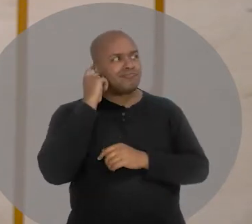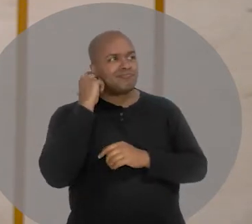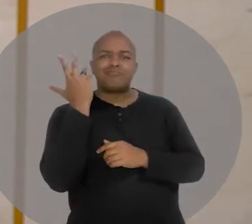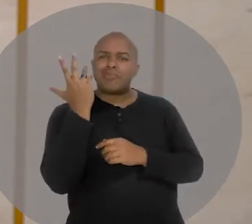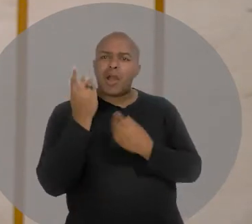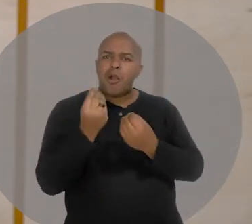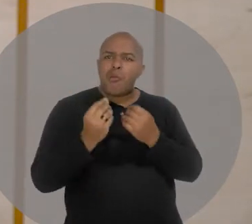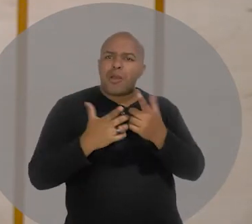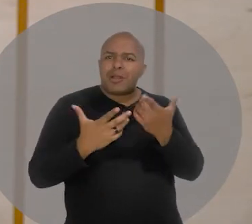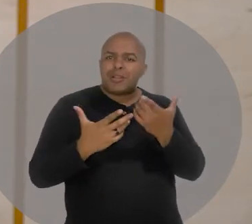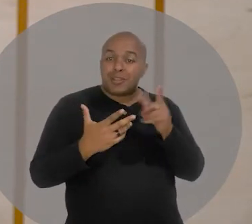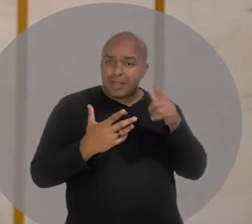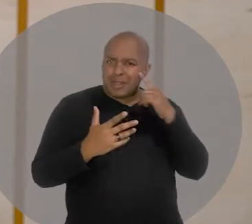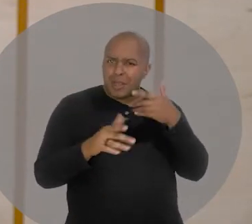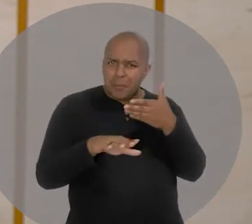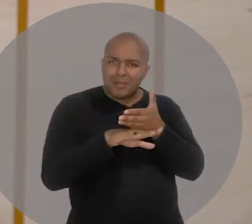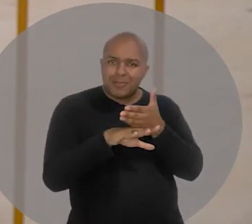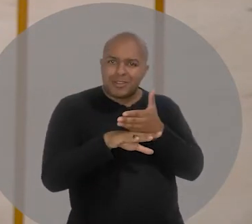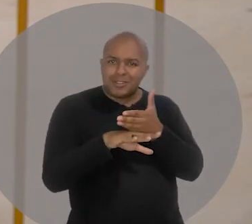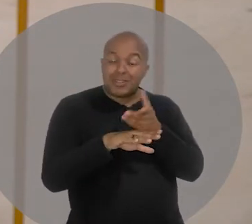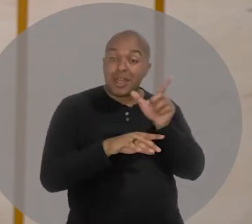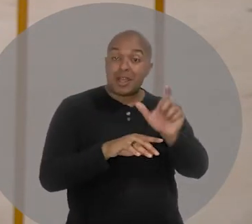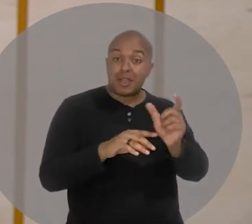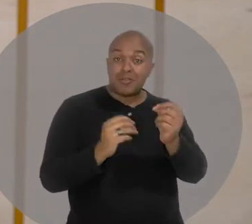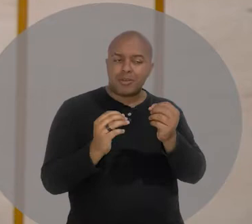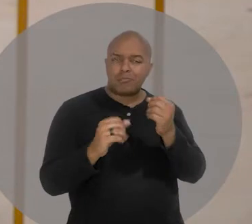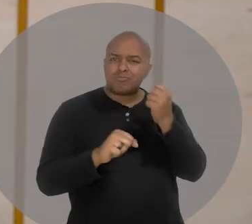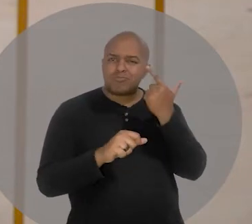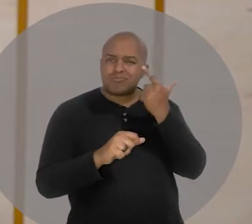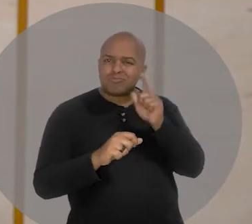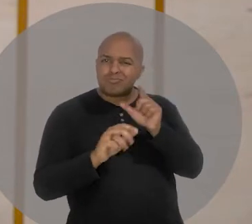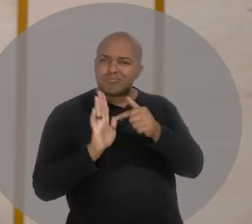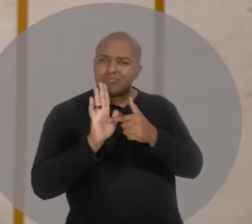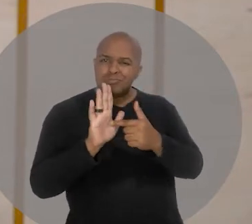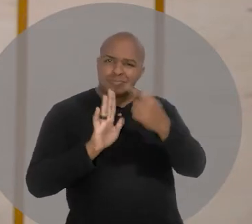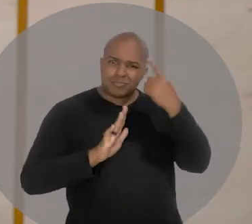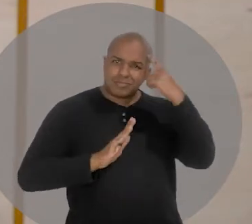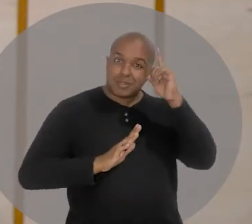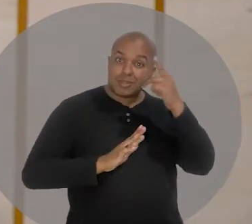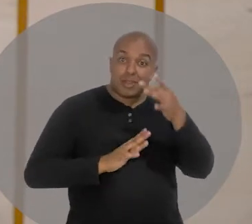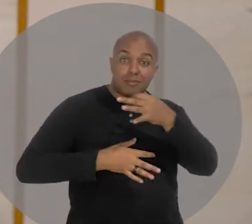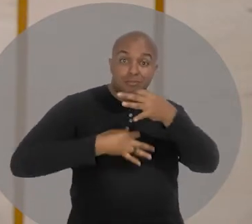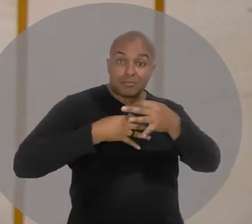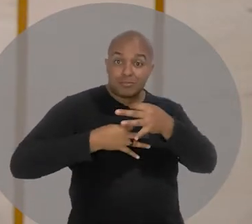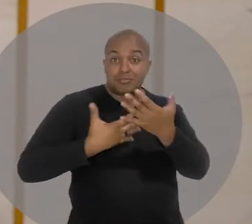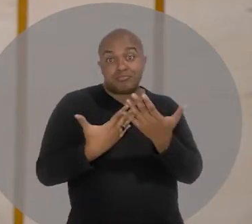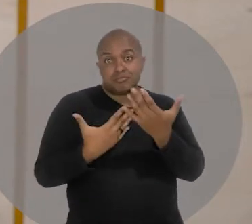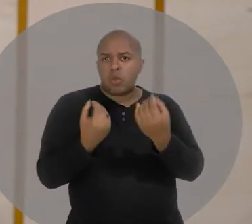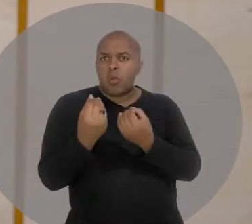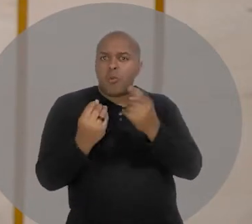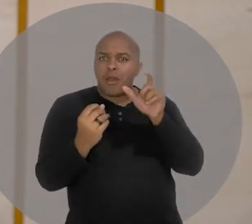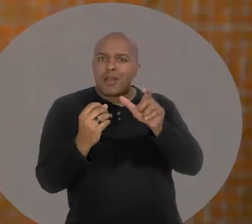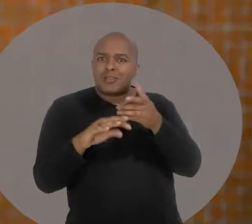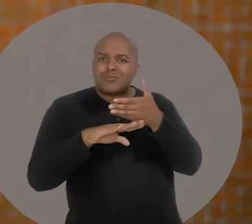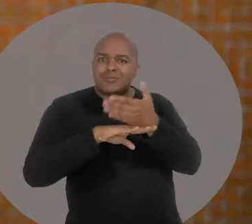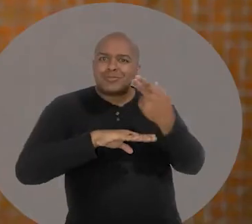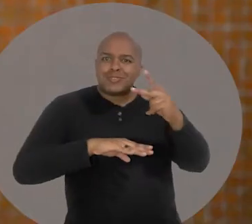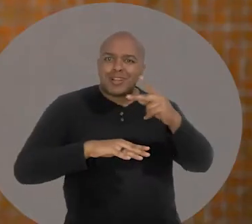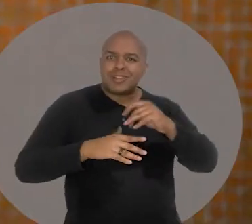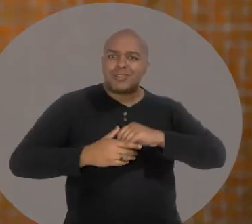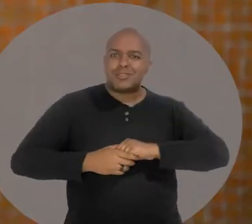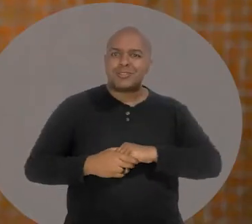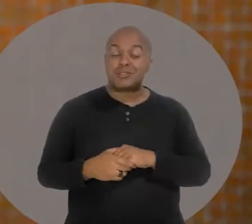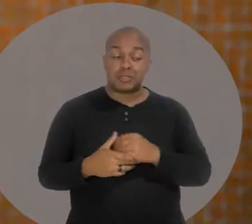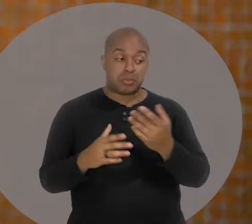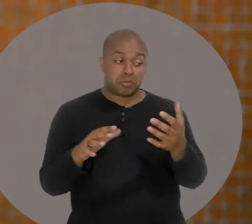ela vai estar? Ela vai estar participando? Ela vai estar conseguindo expor as ideias dela? Né? Como será essa participação?